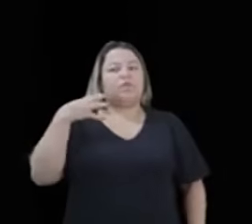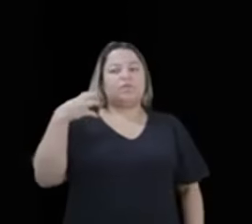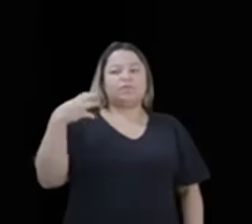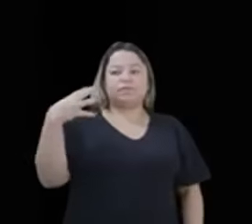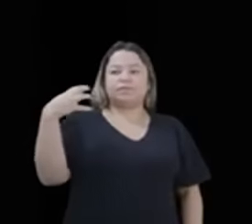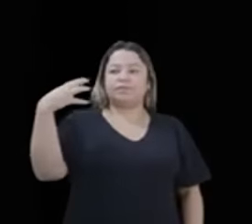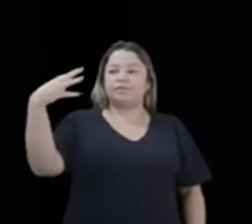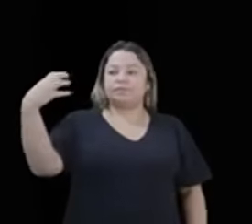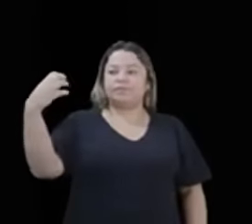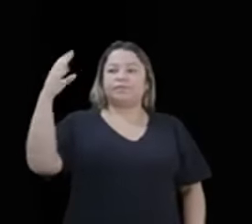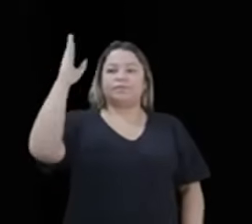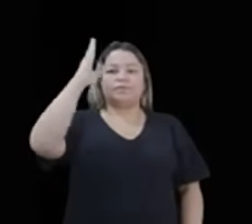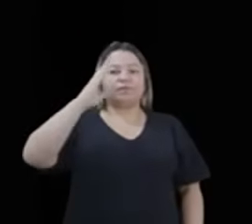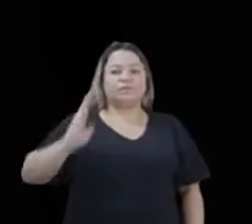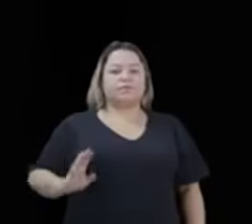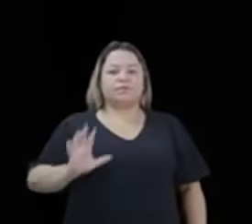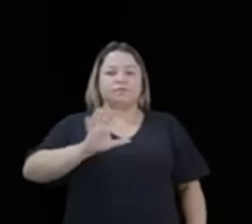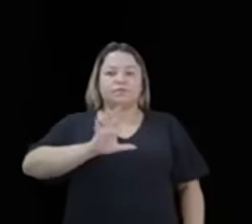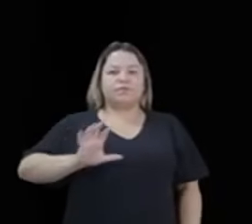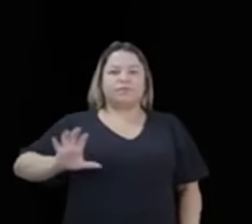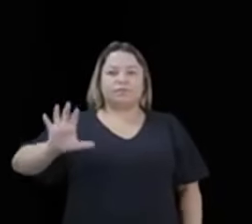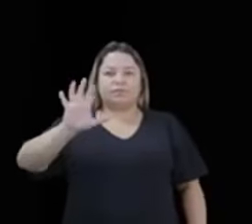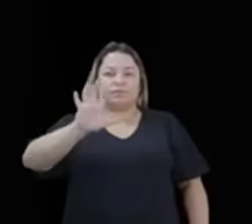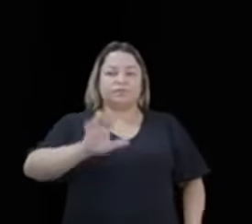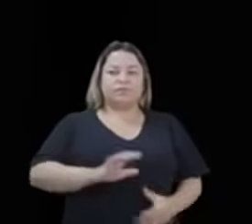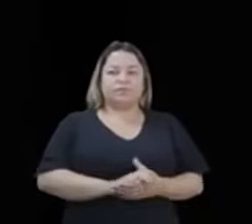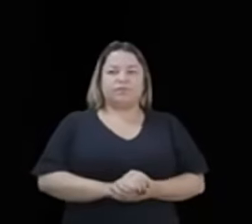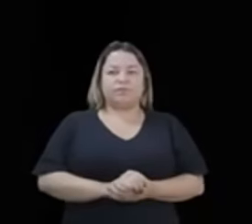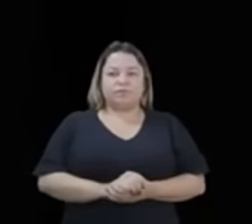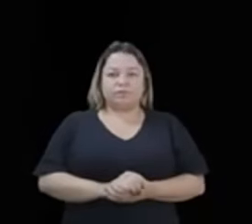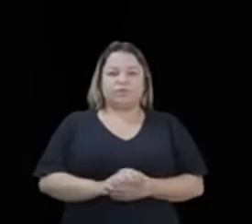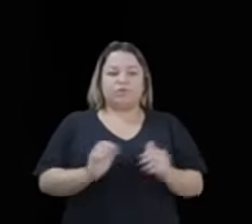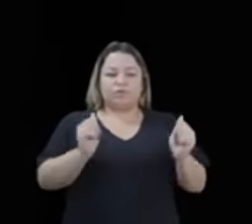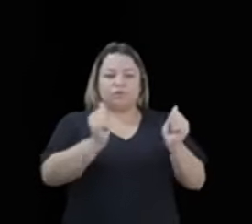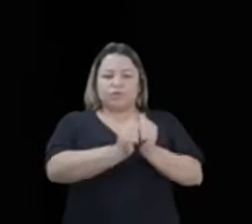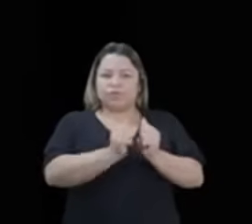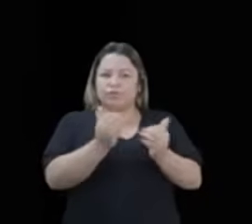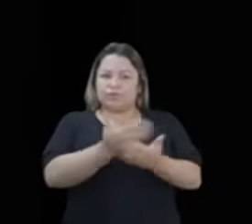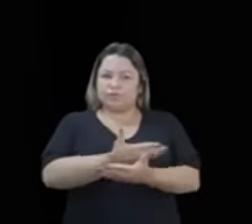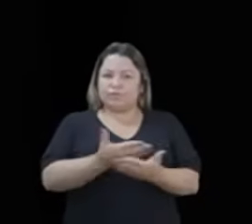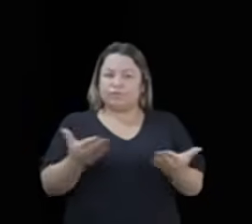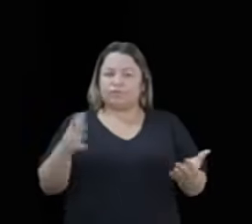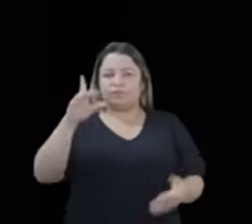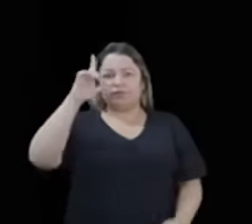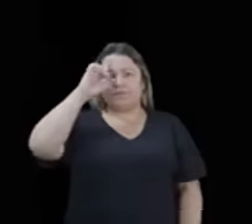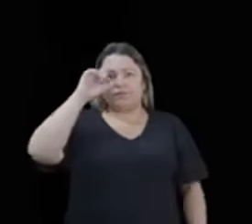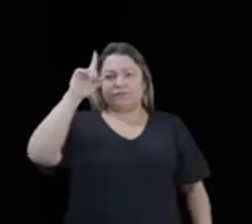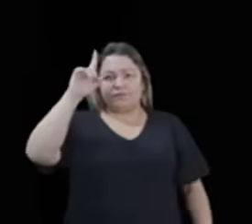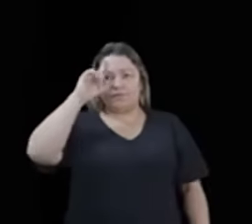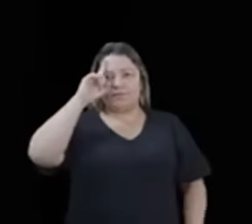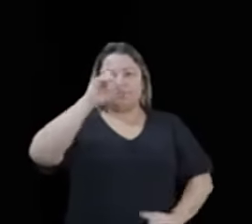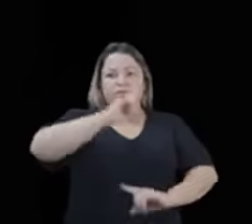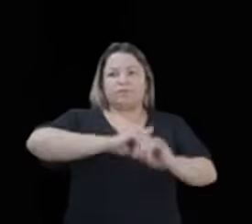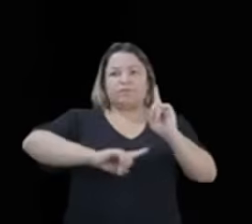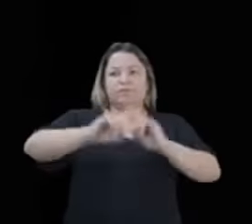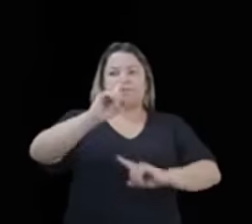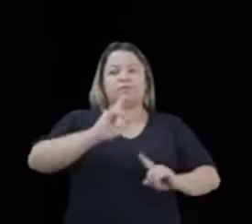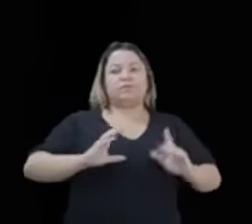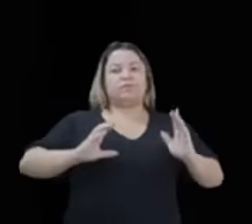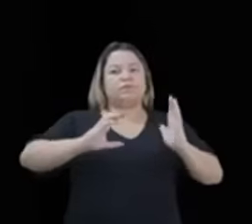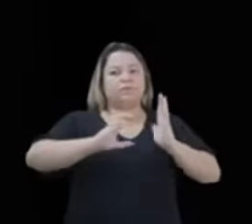viajar o Brasil e quero estar junto com vocês no dia a dia na construção do nosso